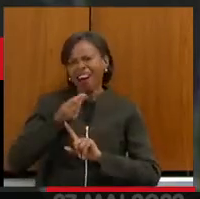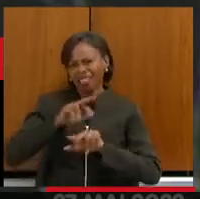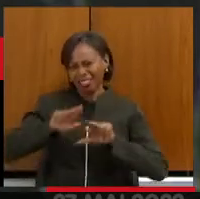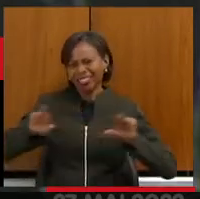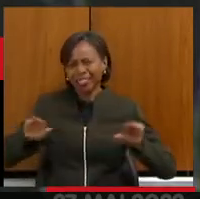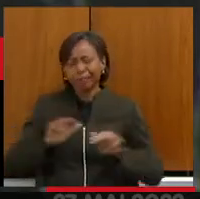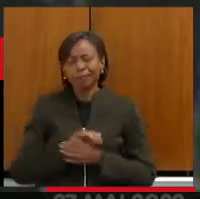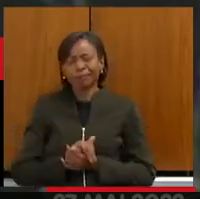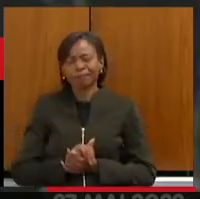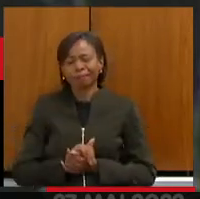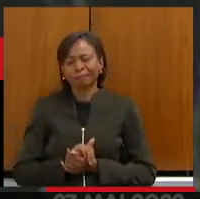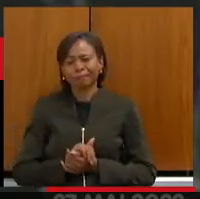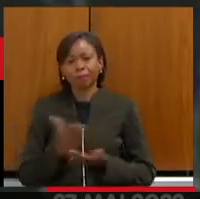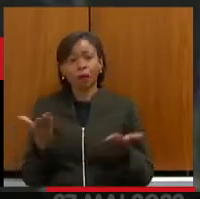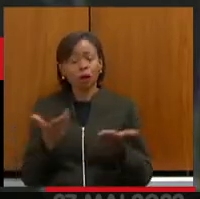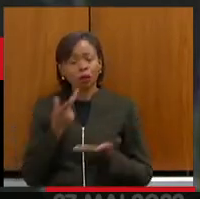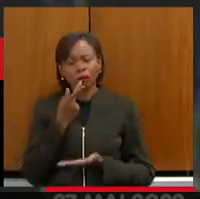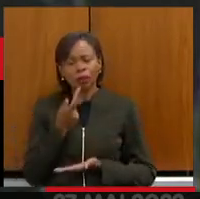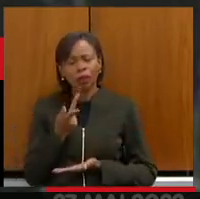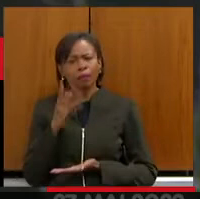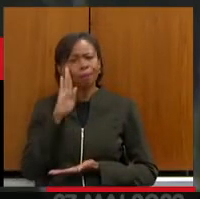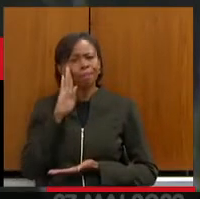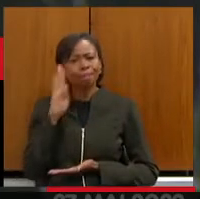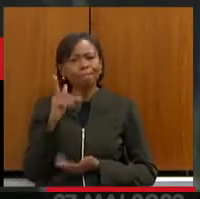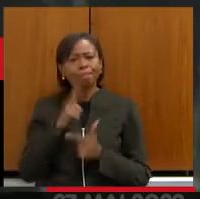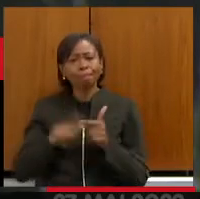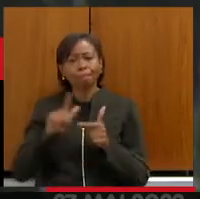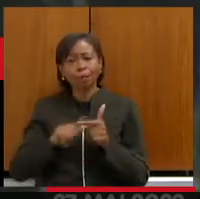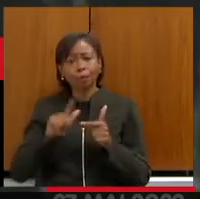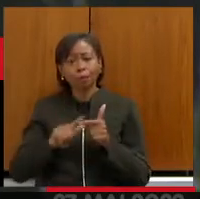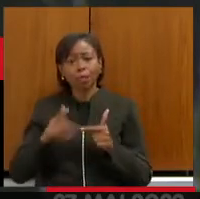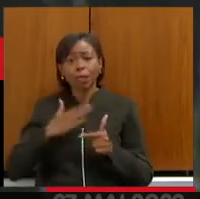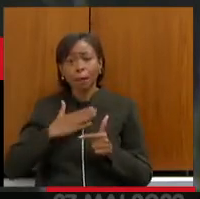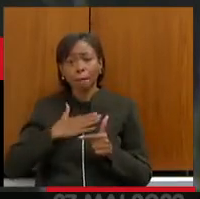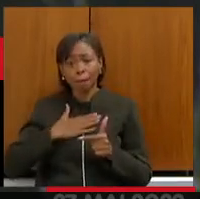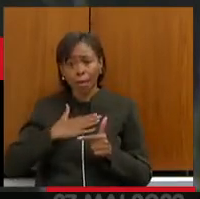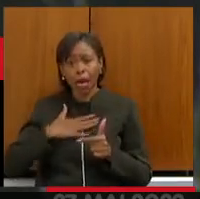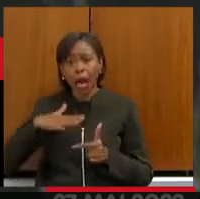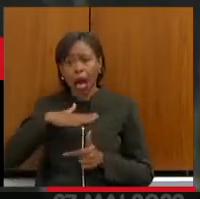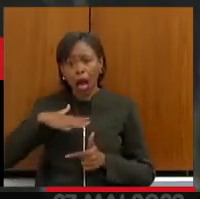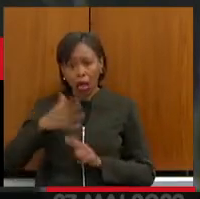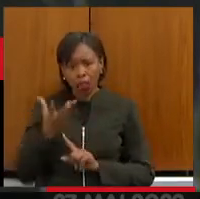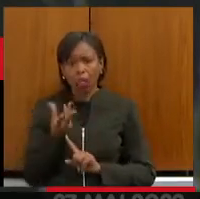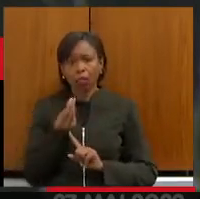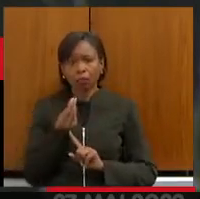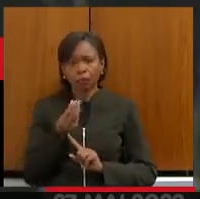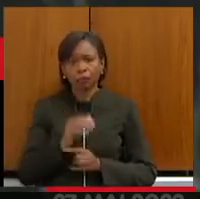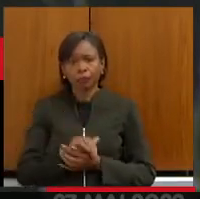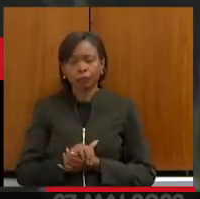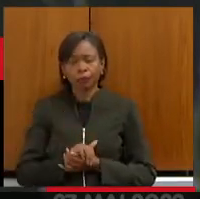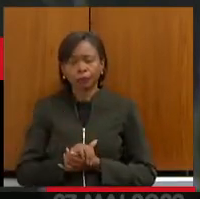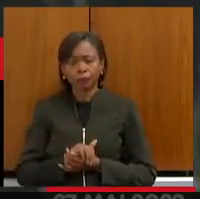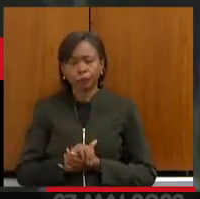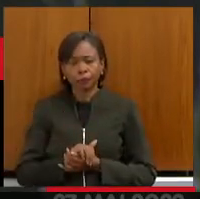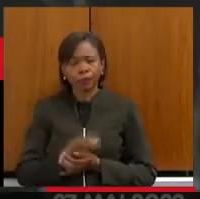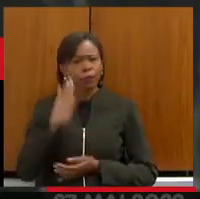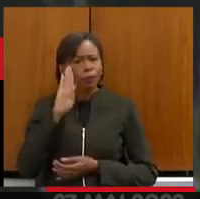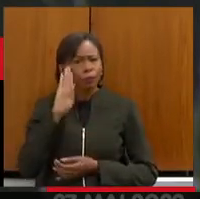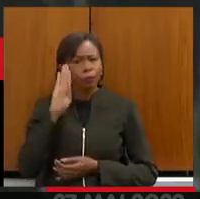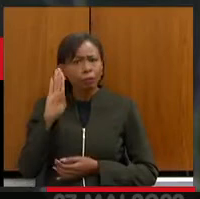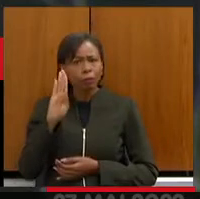falar da principal problemática enfrentada atualmente pela minha classe a final tem-se como